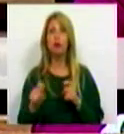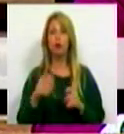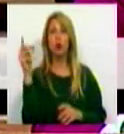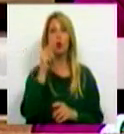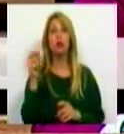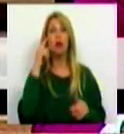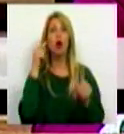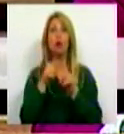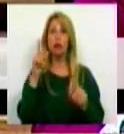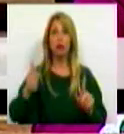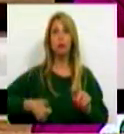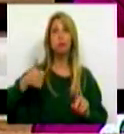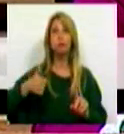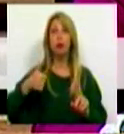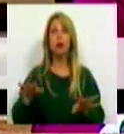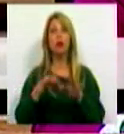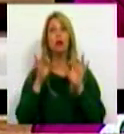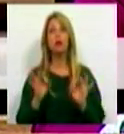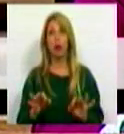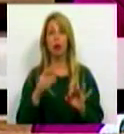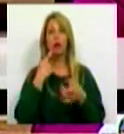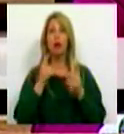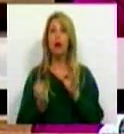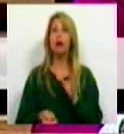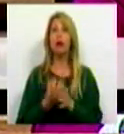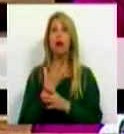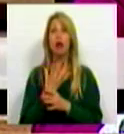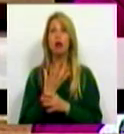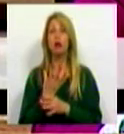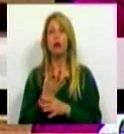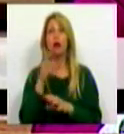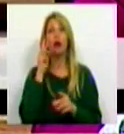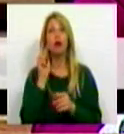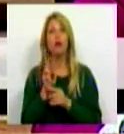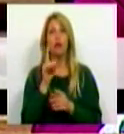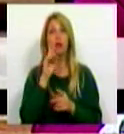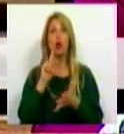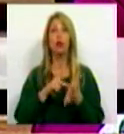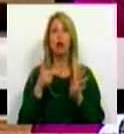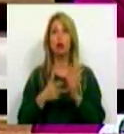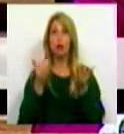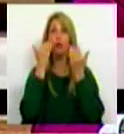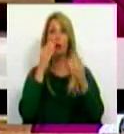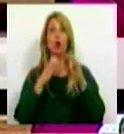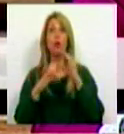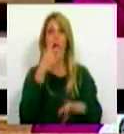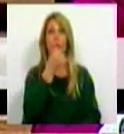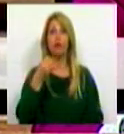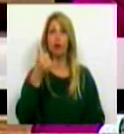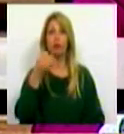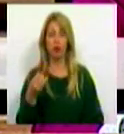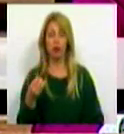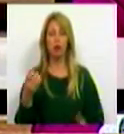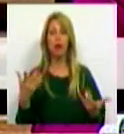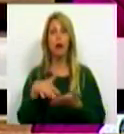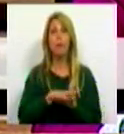objetivo principal como sendo de implementar a visão Tecnologias de Informação e Comunicação 2020, tendo